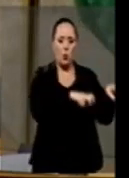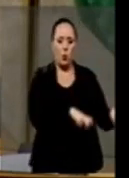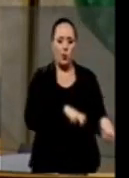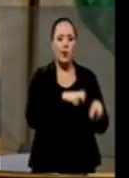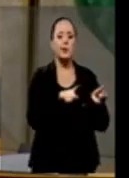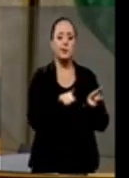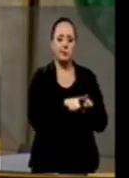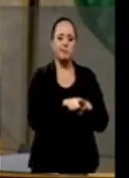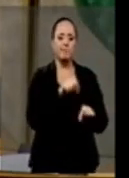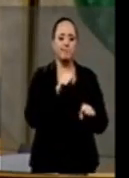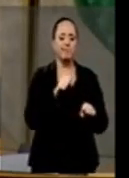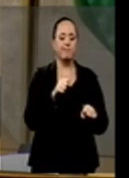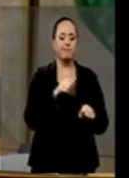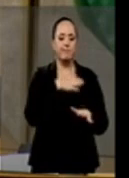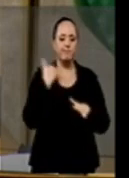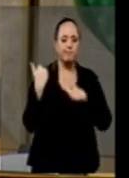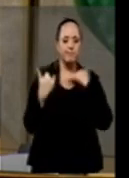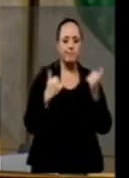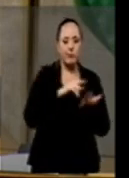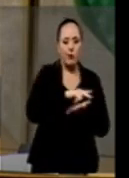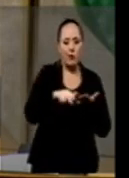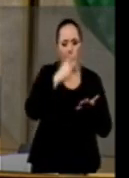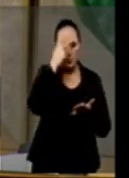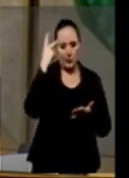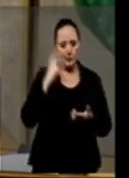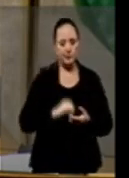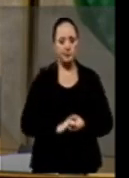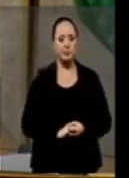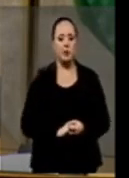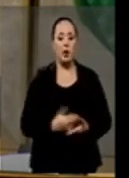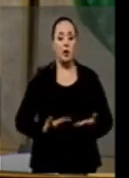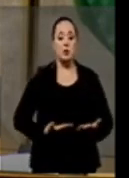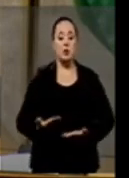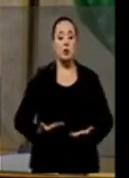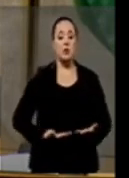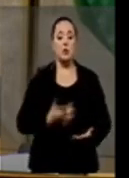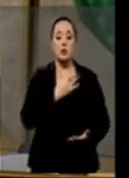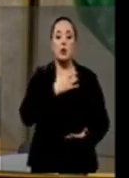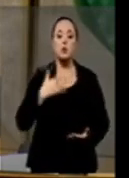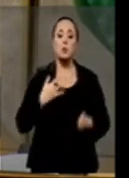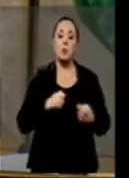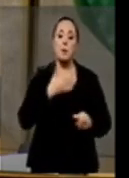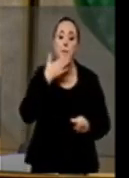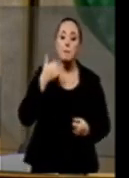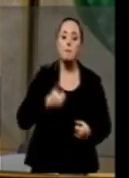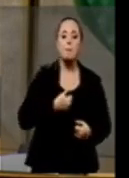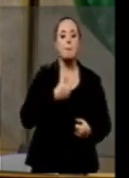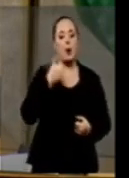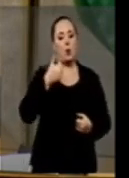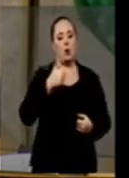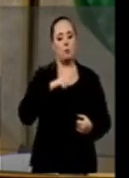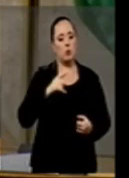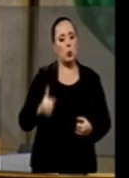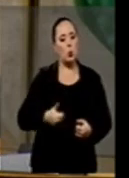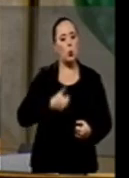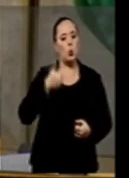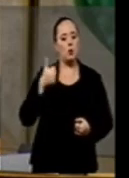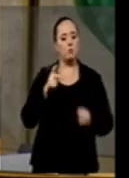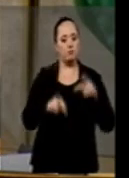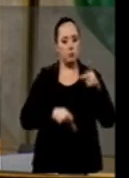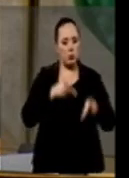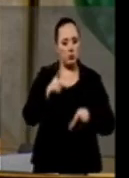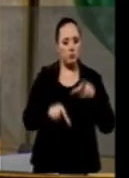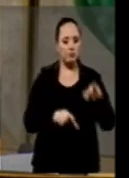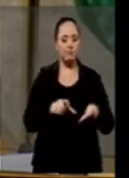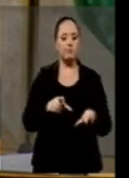insegurança pública os serviços de saúde precisam ser aprimorados para que tenham realmente qualidade e sejam